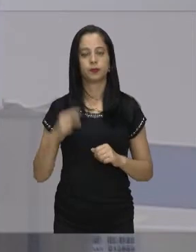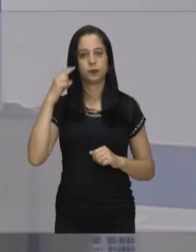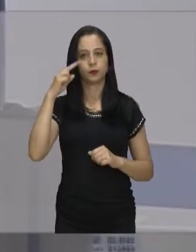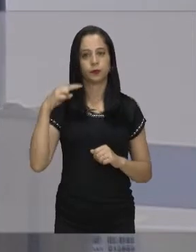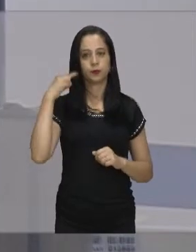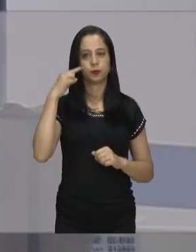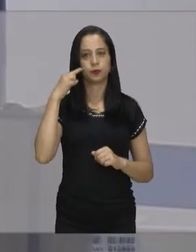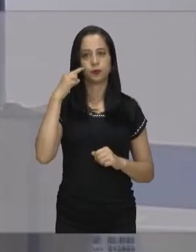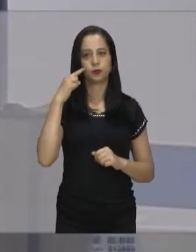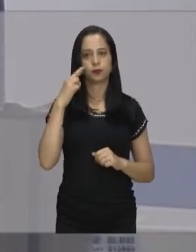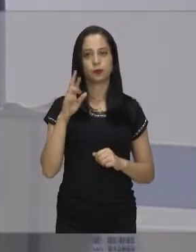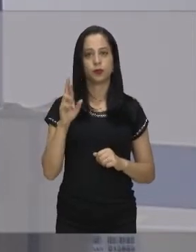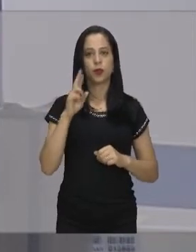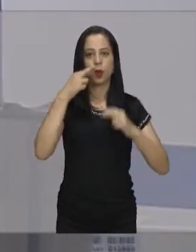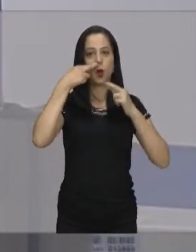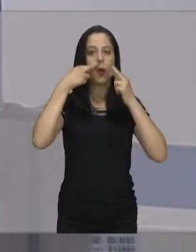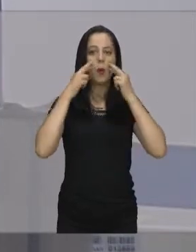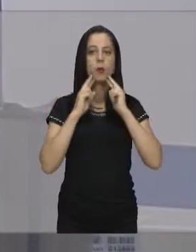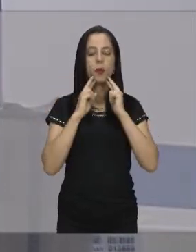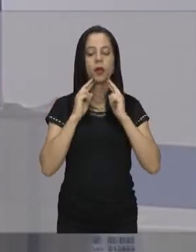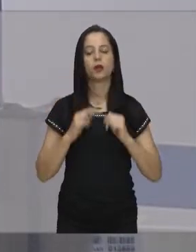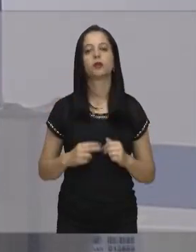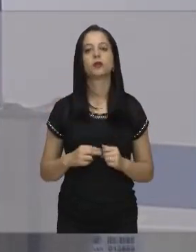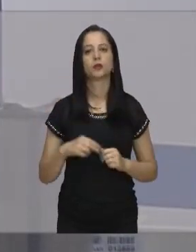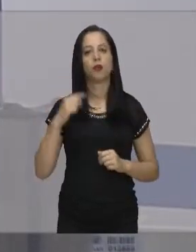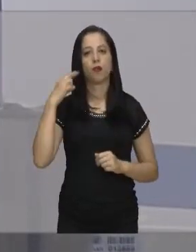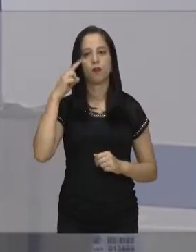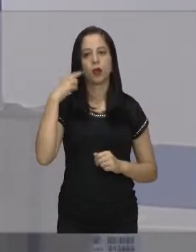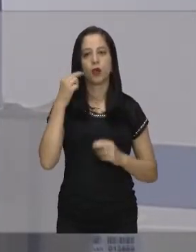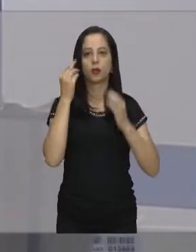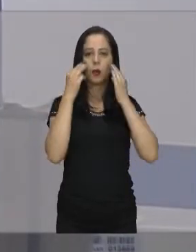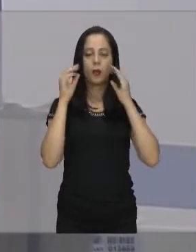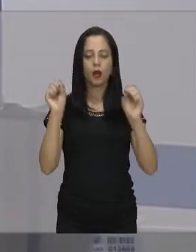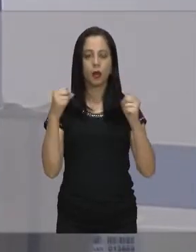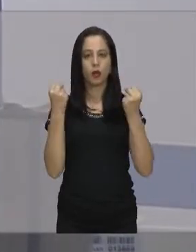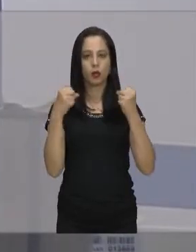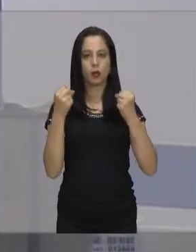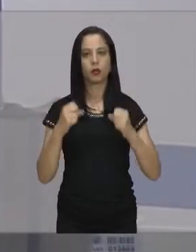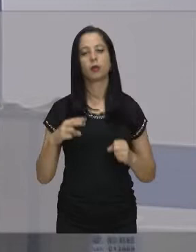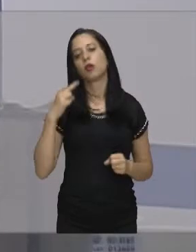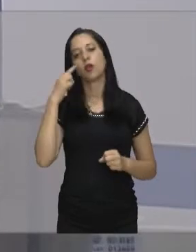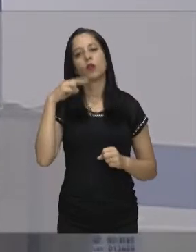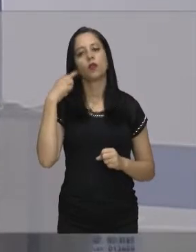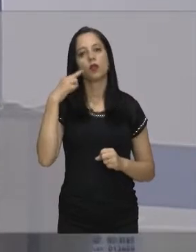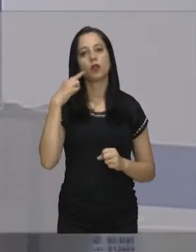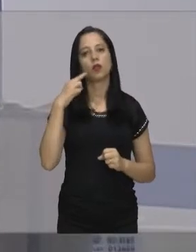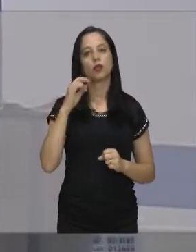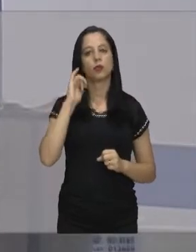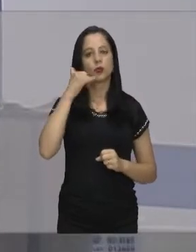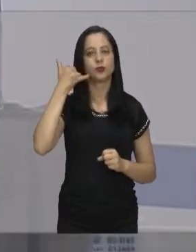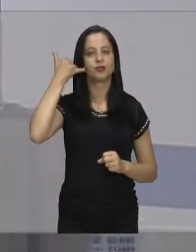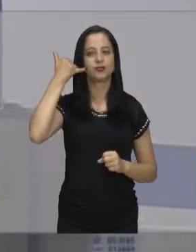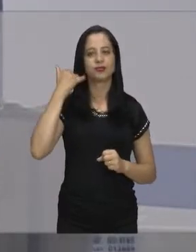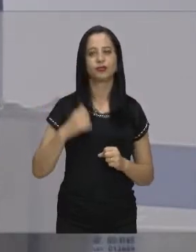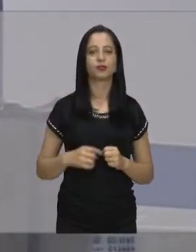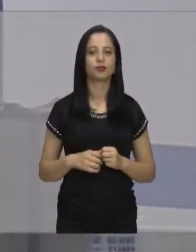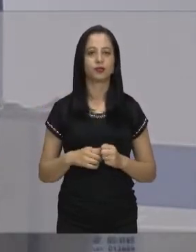vereador Roberto do Eleven, vereador Marcão da Academia, vereadora Juliana